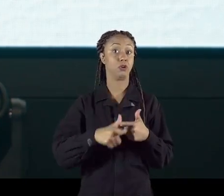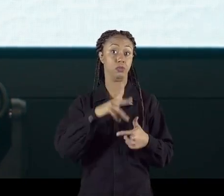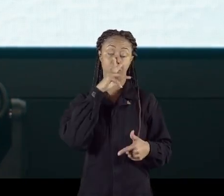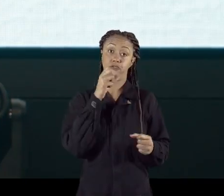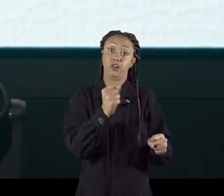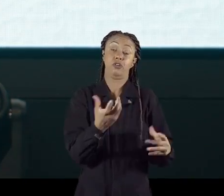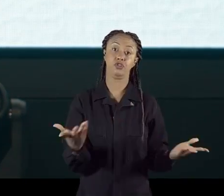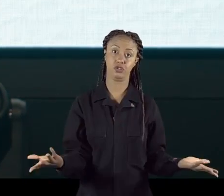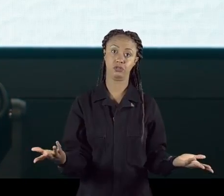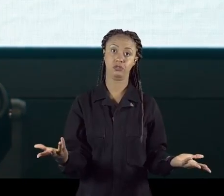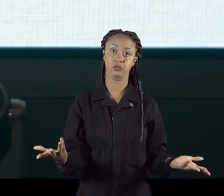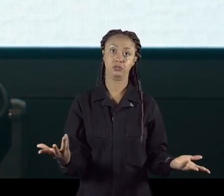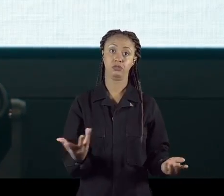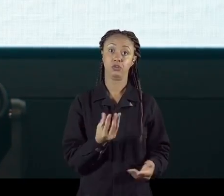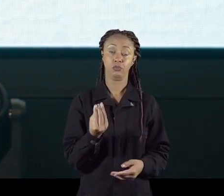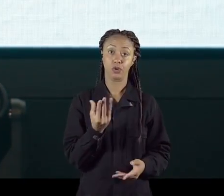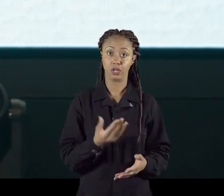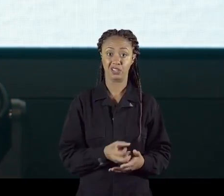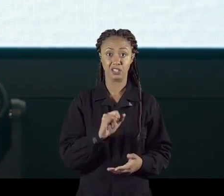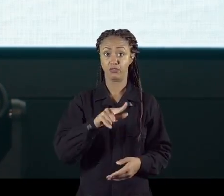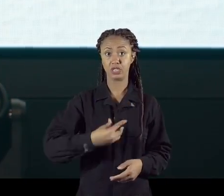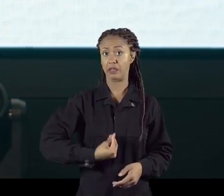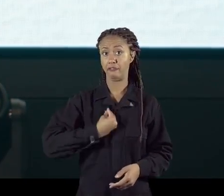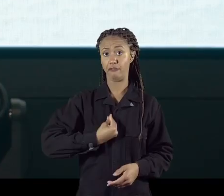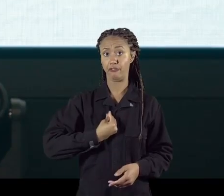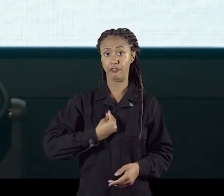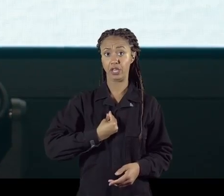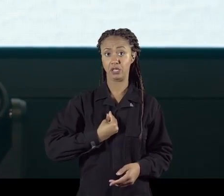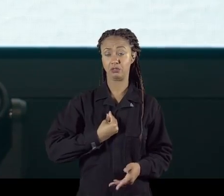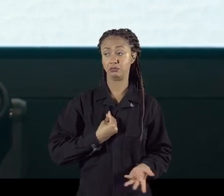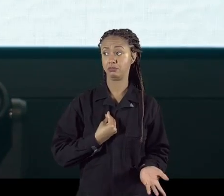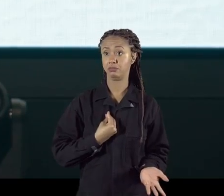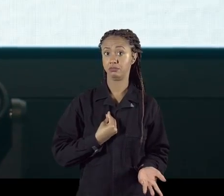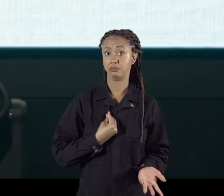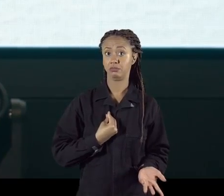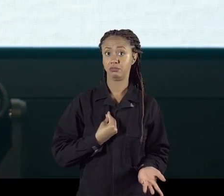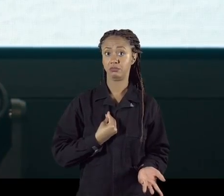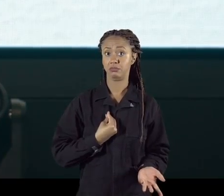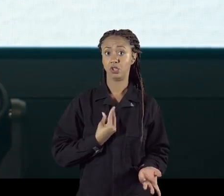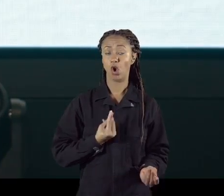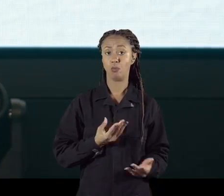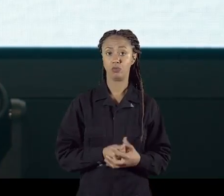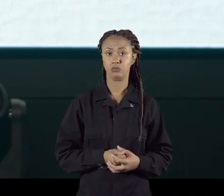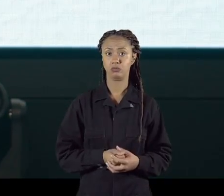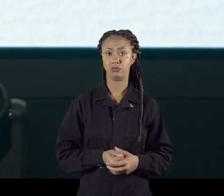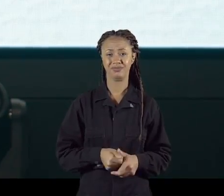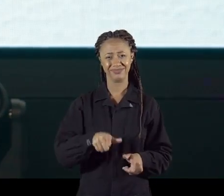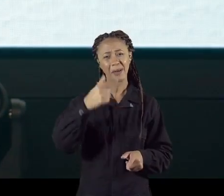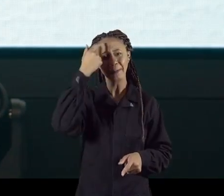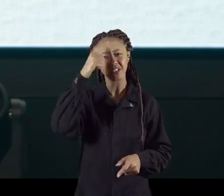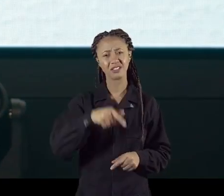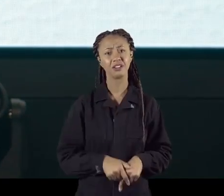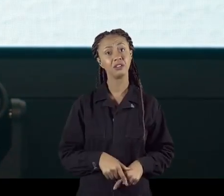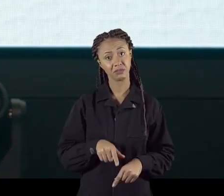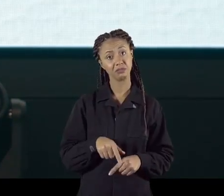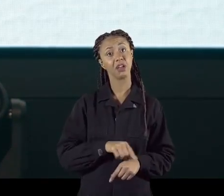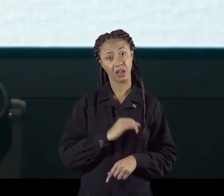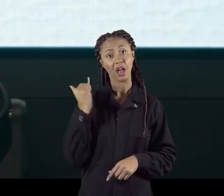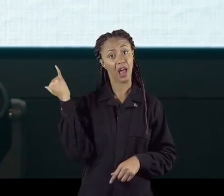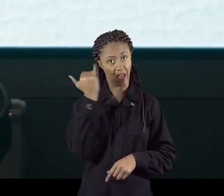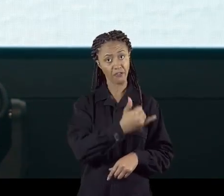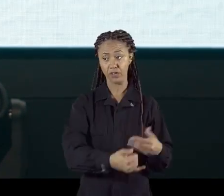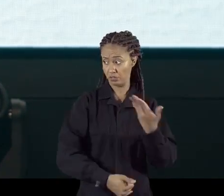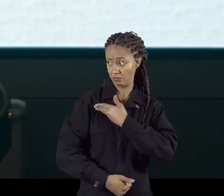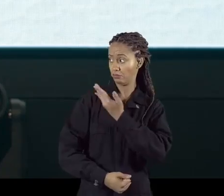a conta da sua inevitabilidade ninguém vai se livrar da morte pode por manter o lado se fala você vai